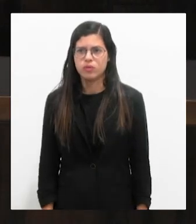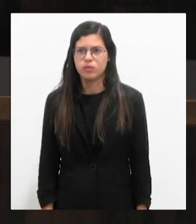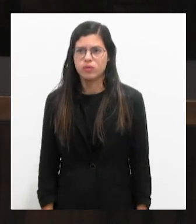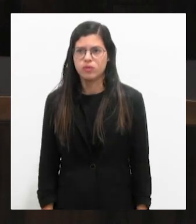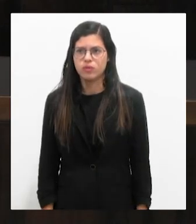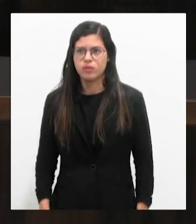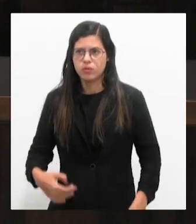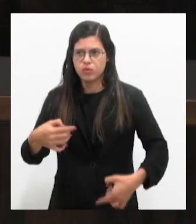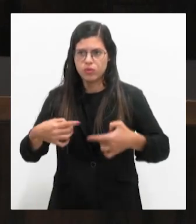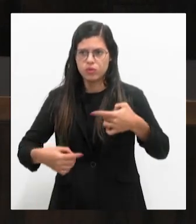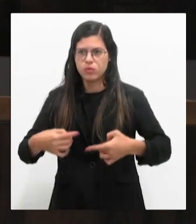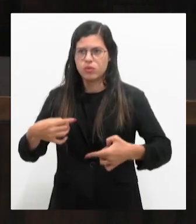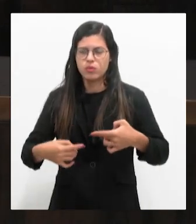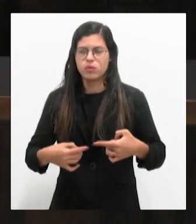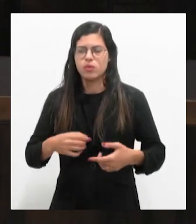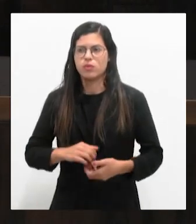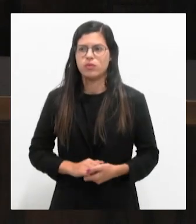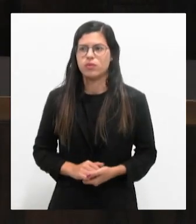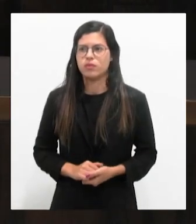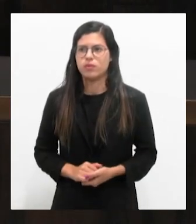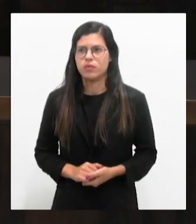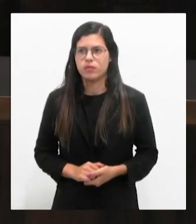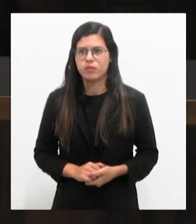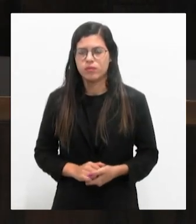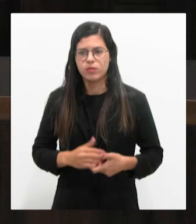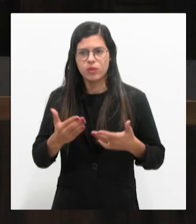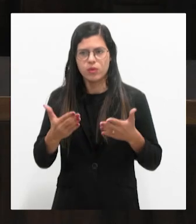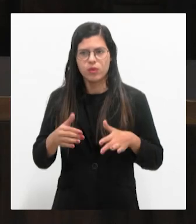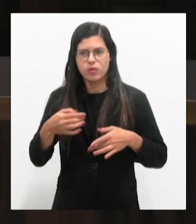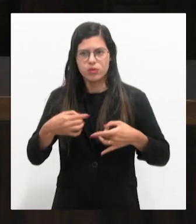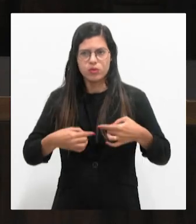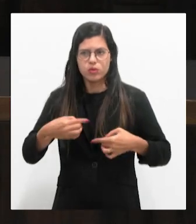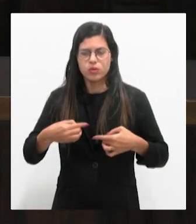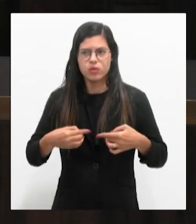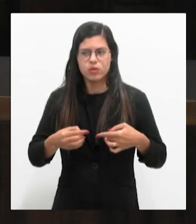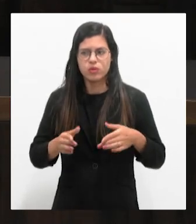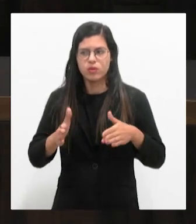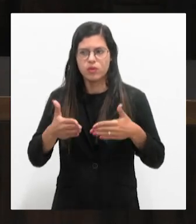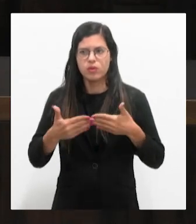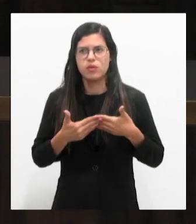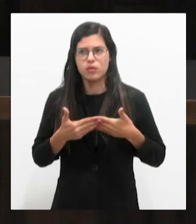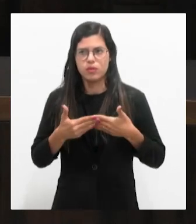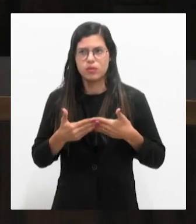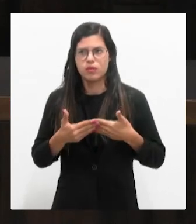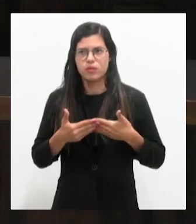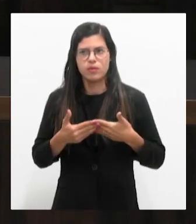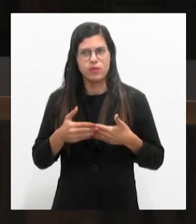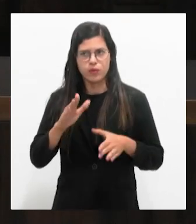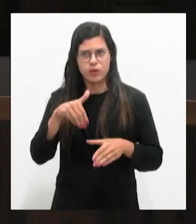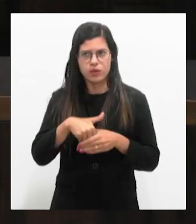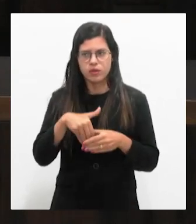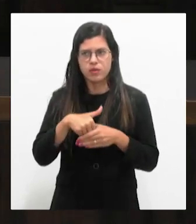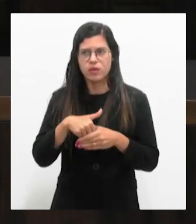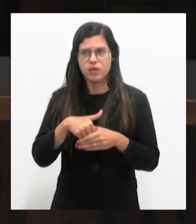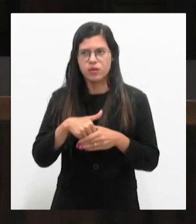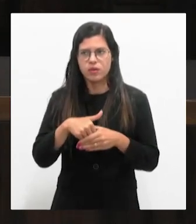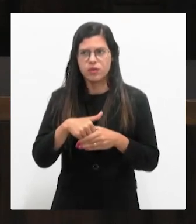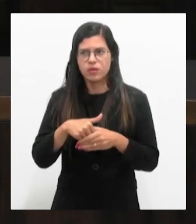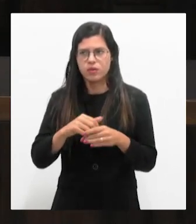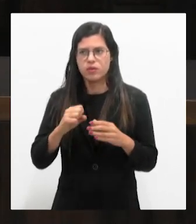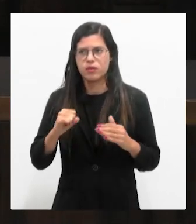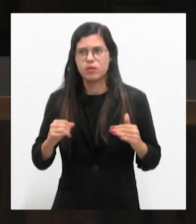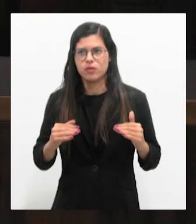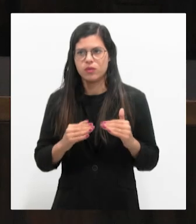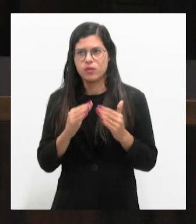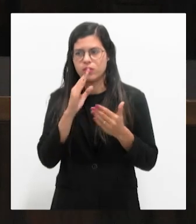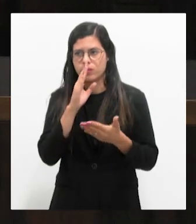Em discussão. Não havendo quem queira discutir, encerrada a discussão, em votação. Os senhores